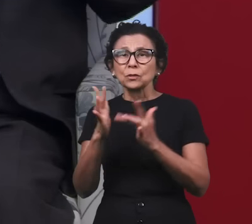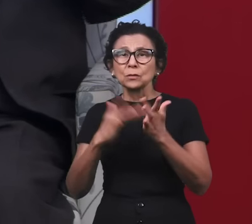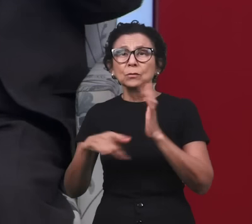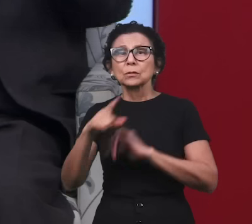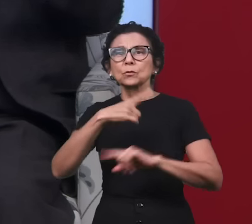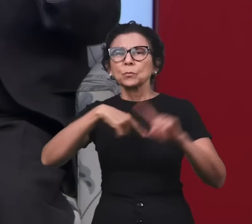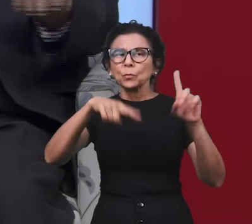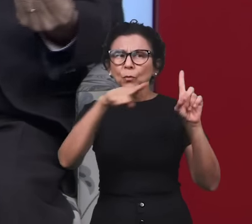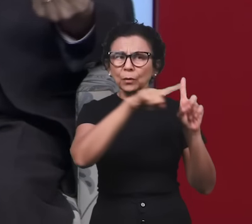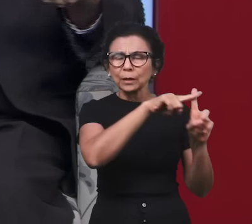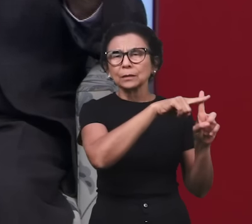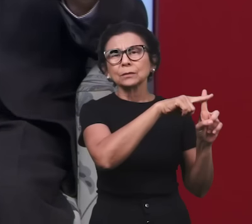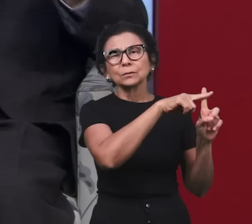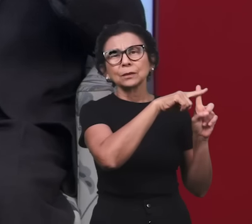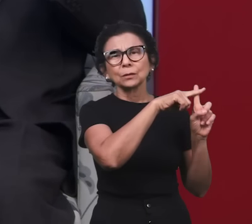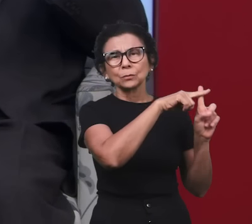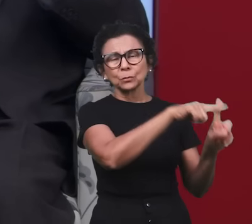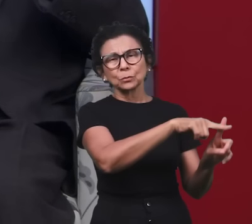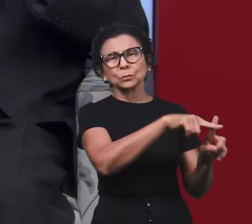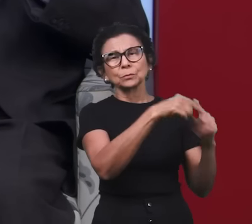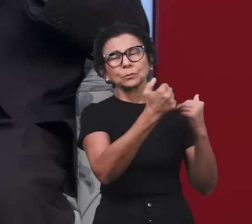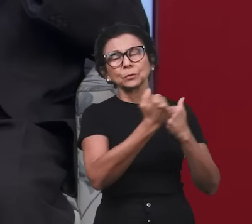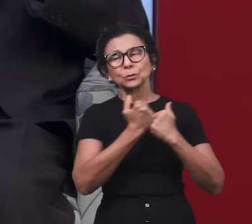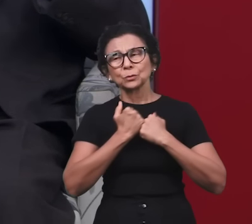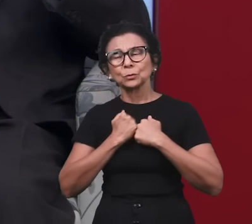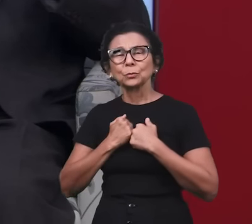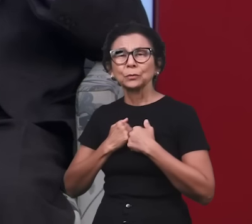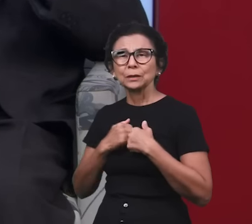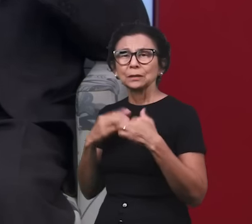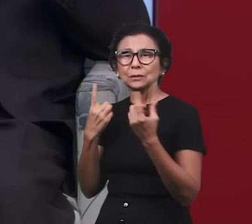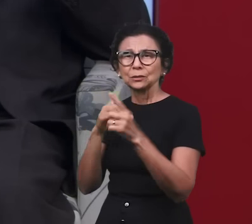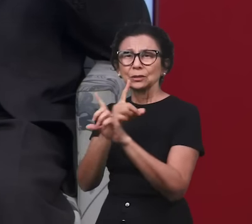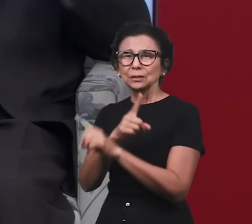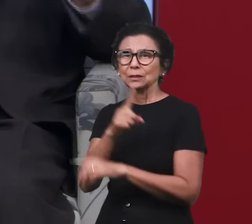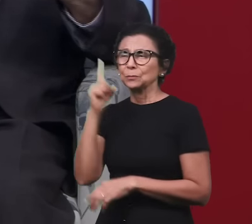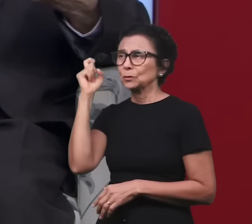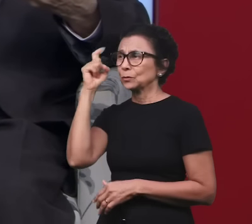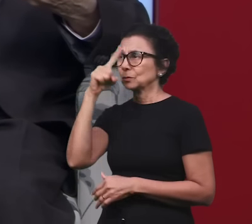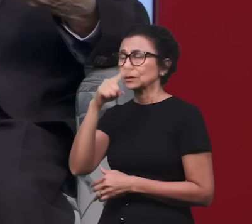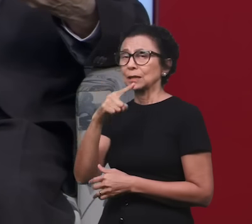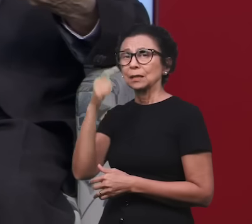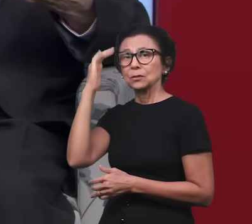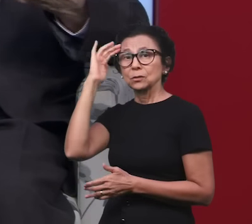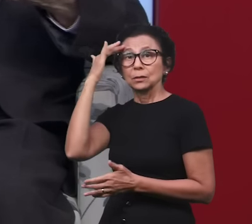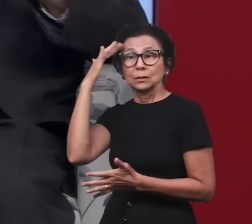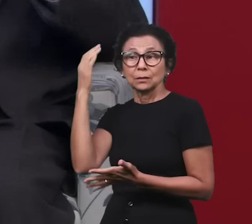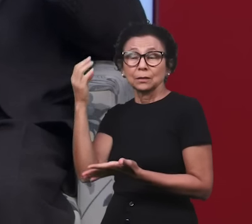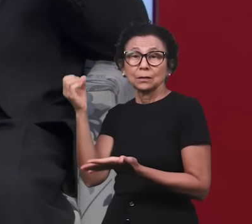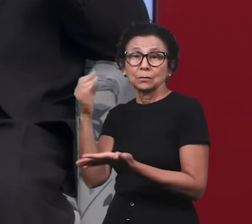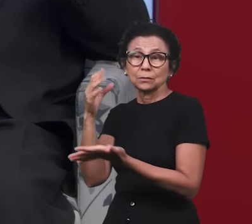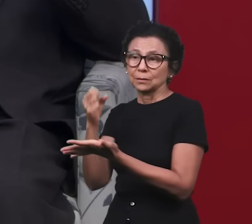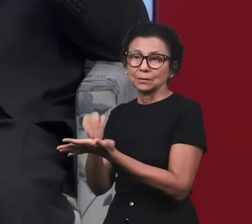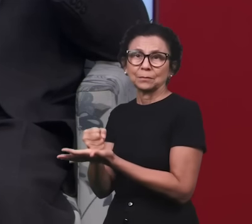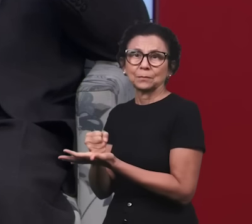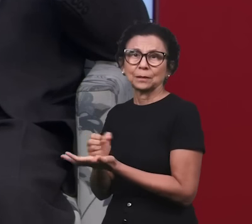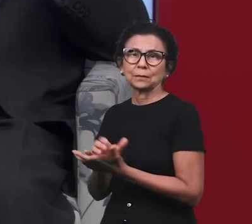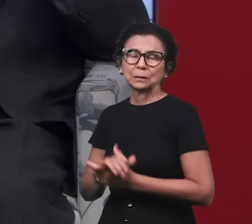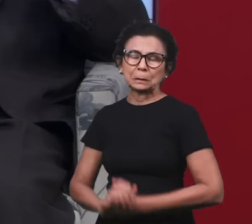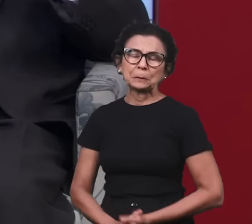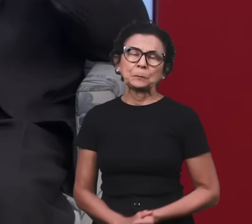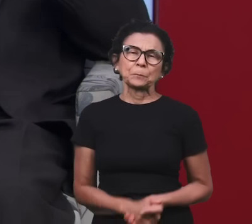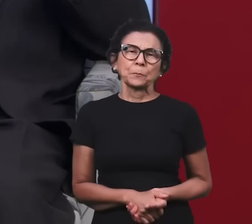tinha estabelecido o acordo, mas são segredos de Deus, não é? Aí o Senhor Jesus,